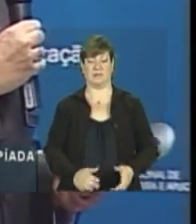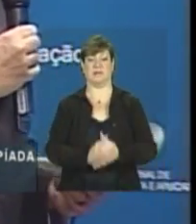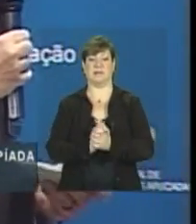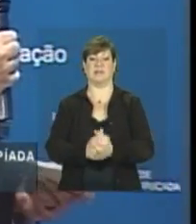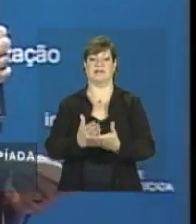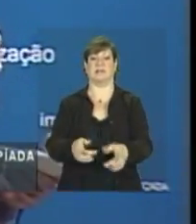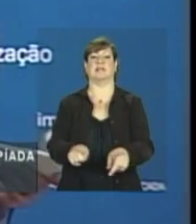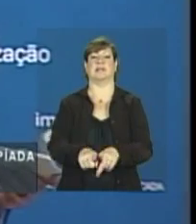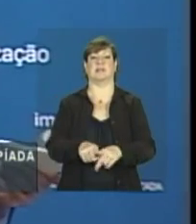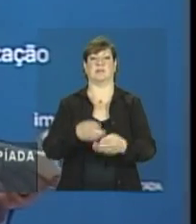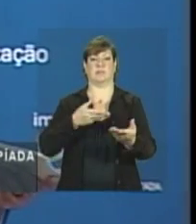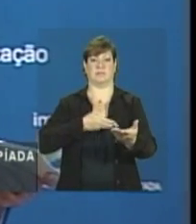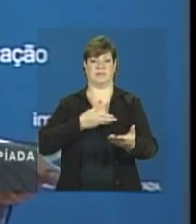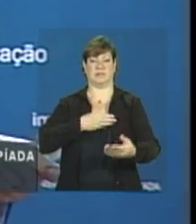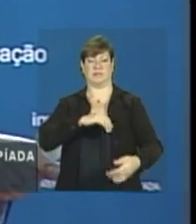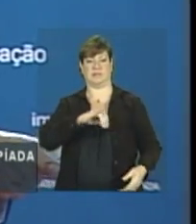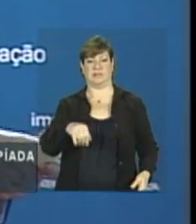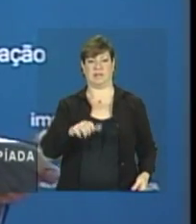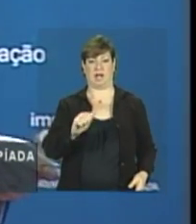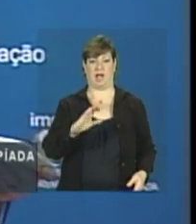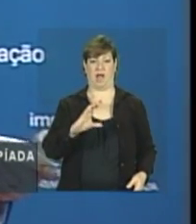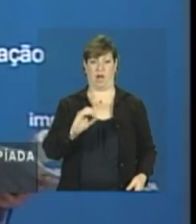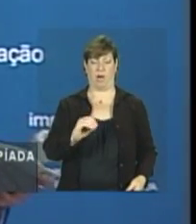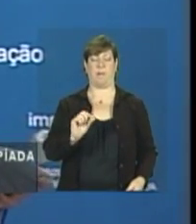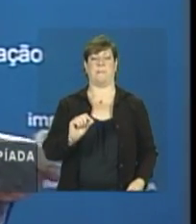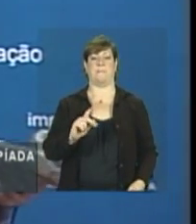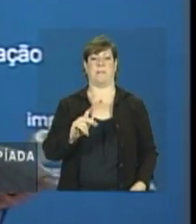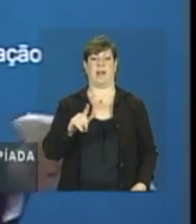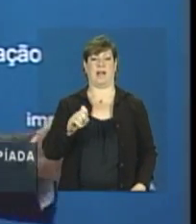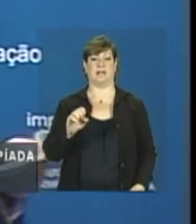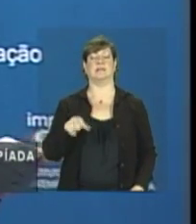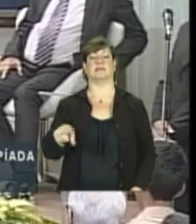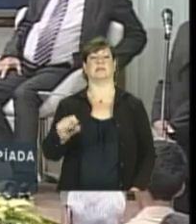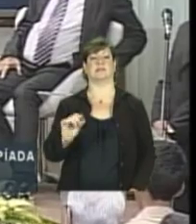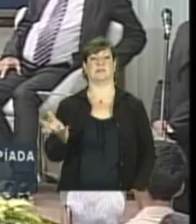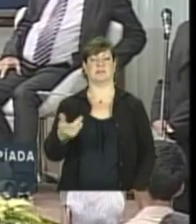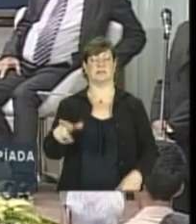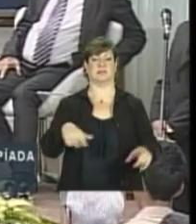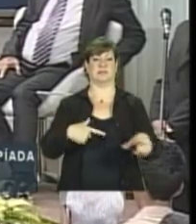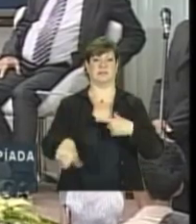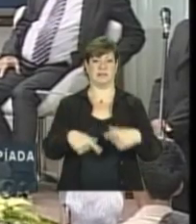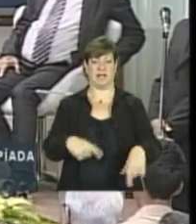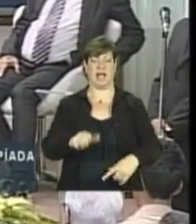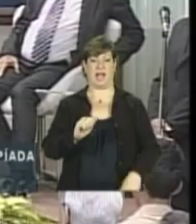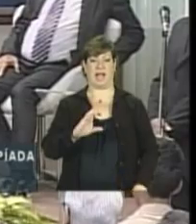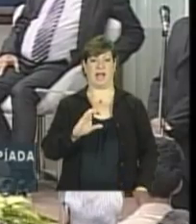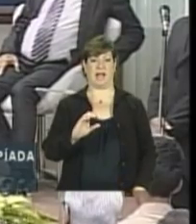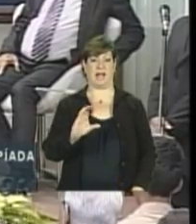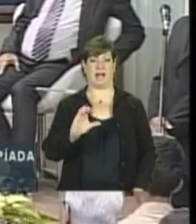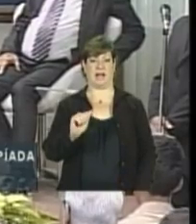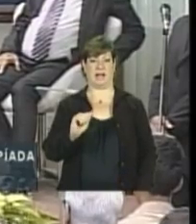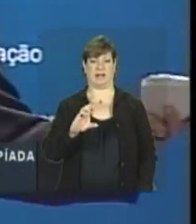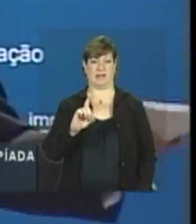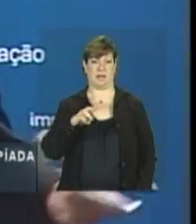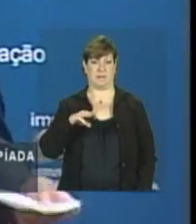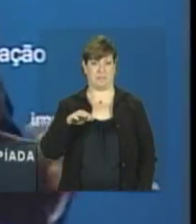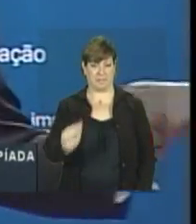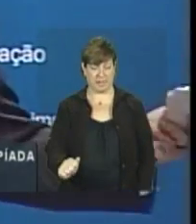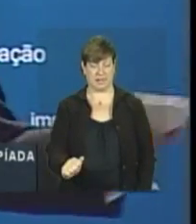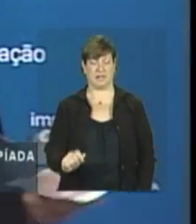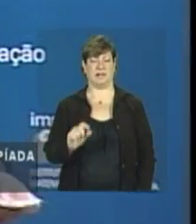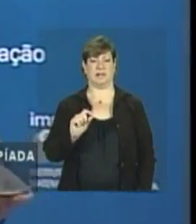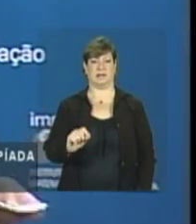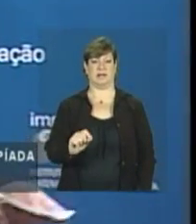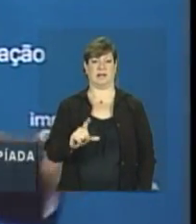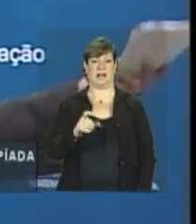também o colega Jacó Palles, ilustre presidente da Academia Brasileira de Ciências, com quem eu tive também